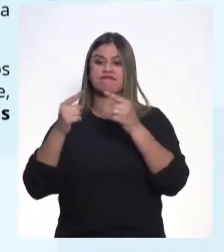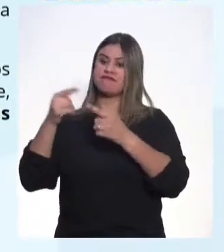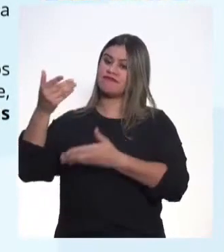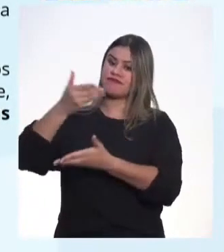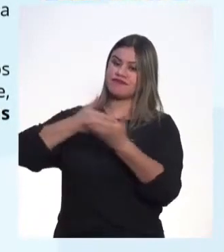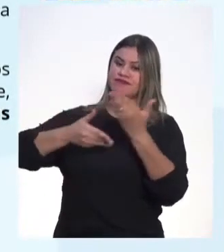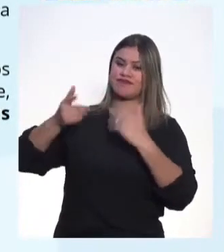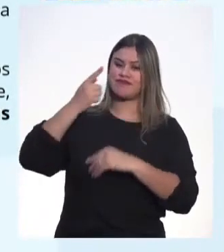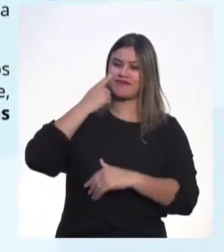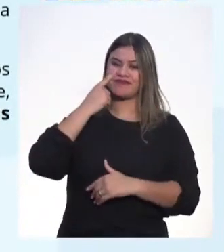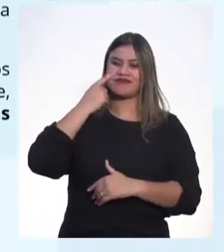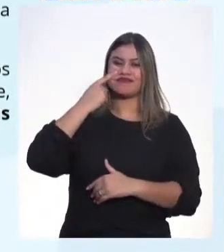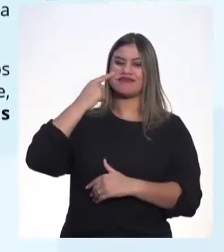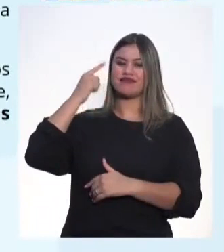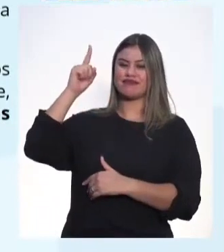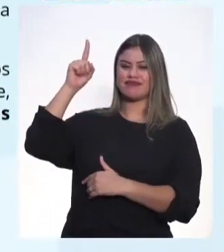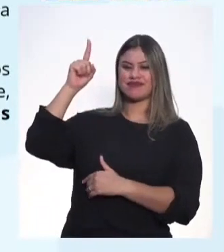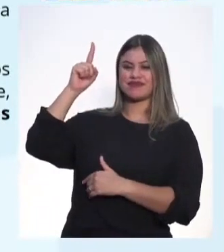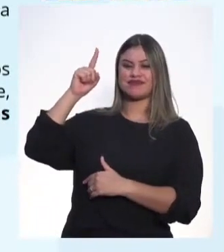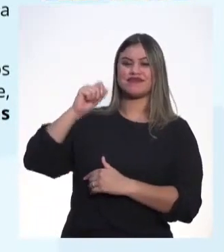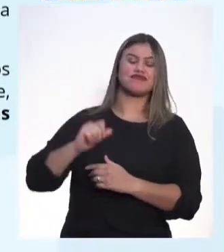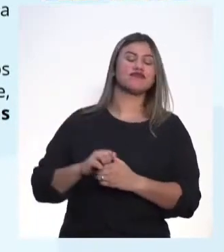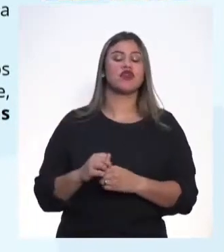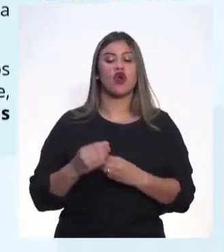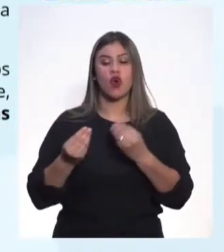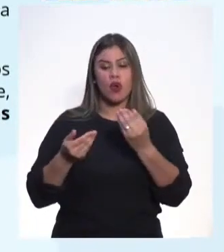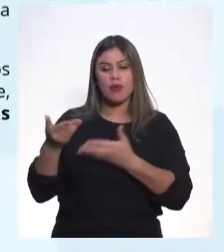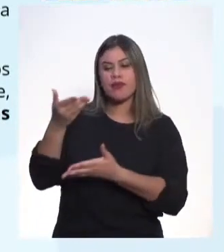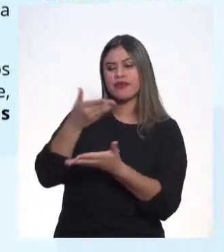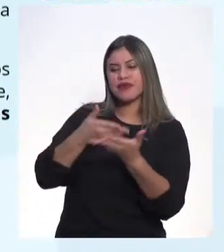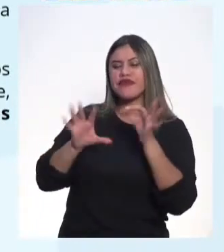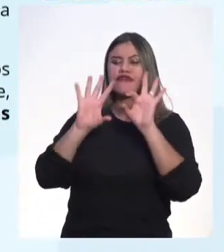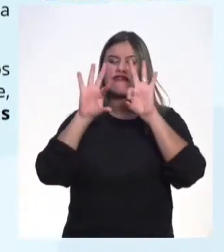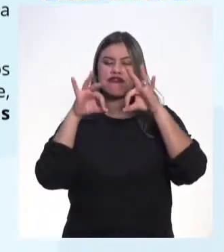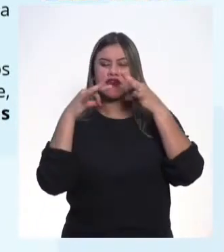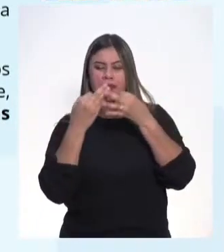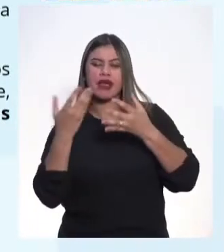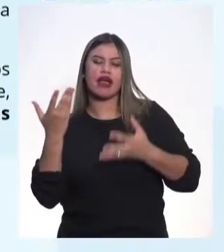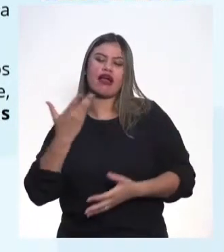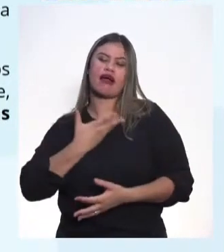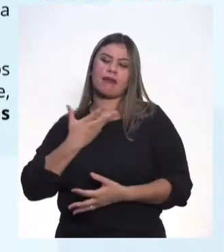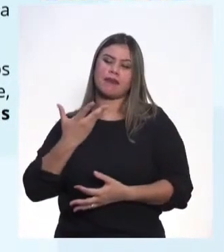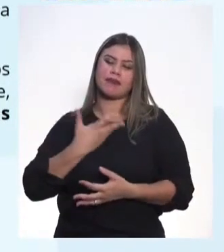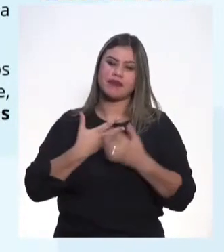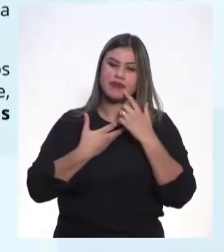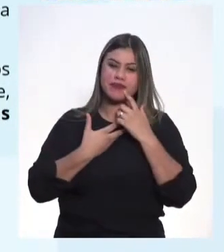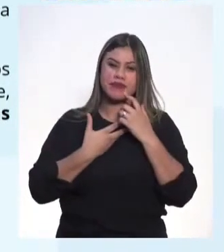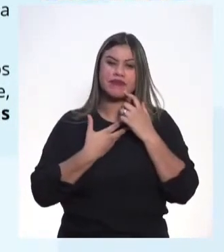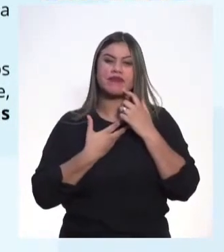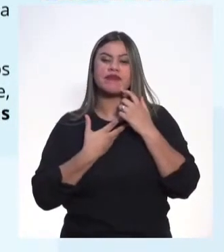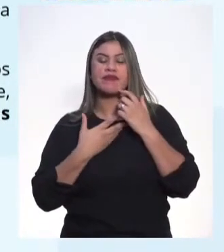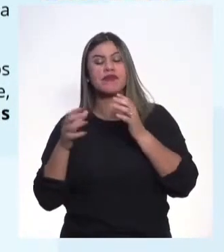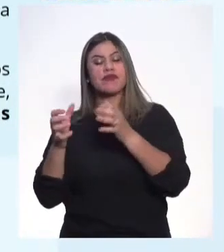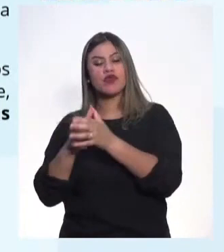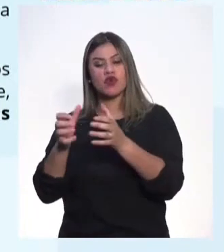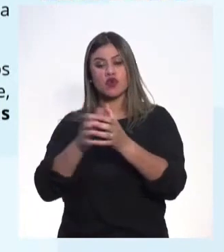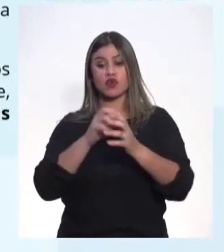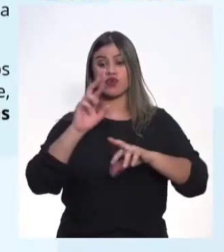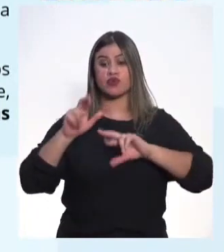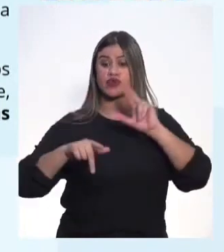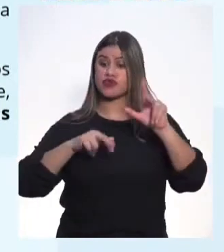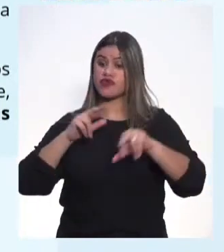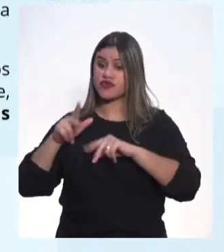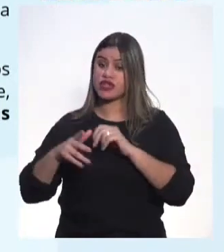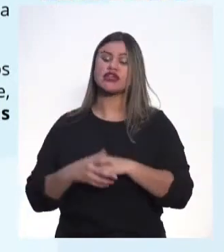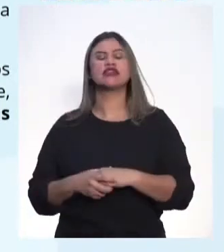né, como nós acabamos de falar, por meio dessas interações com a família, com os amigos, com os diferentes grupos. E eu